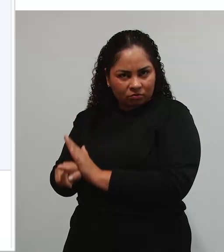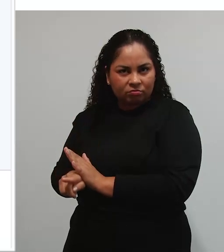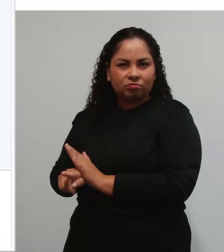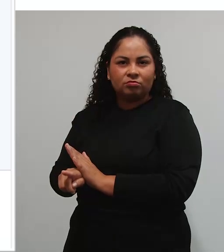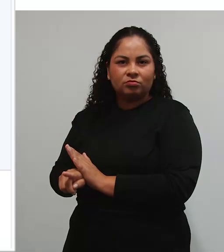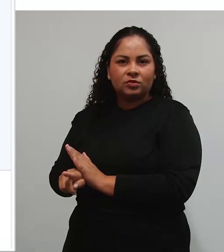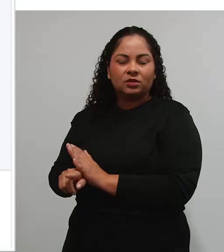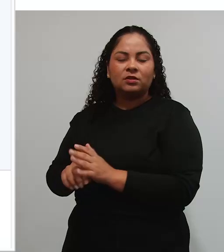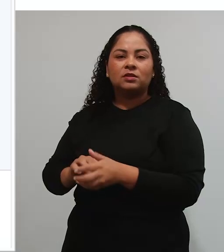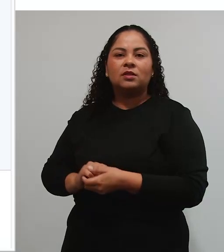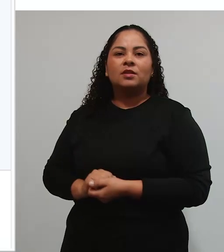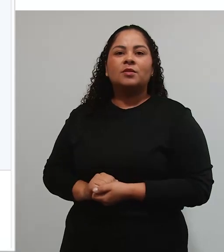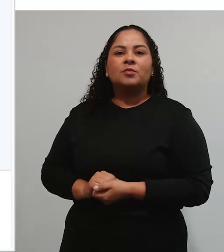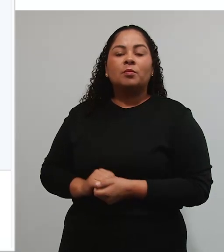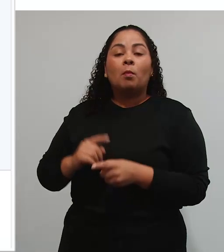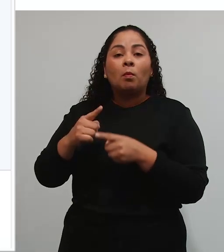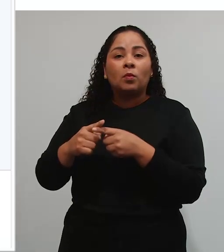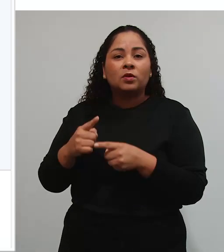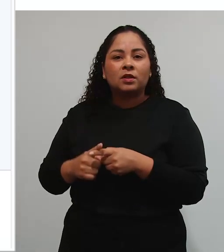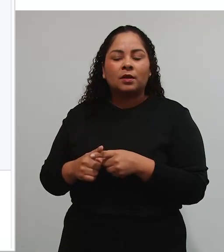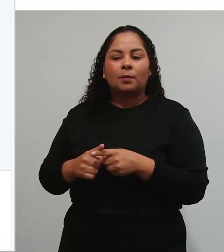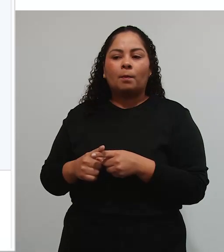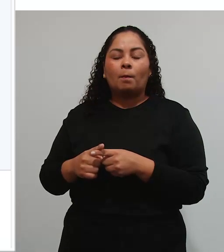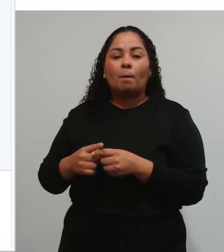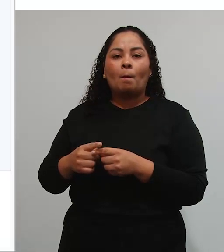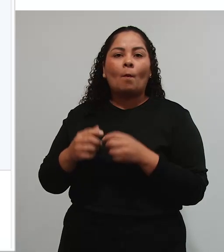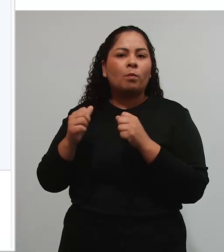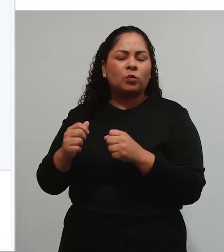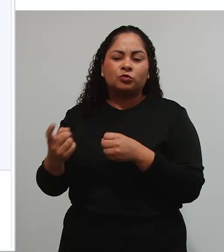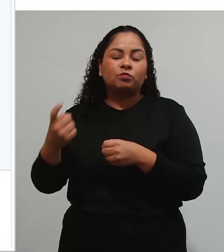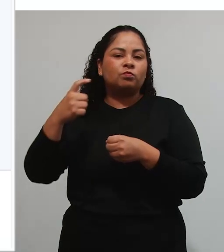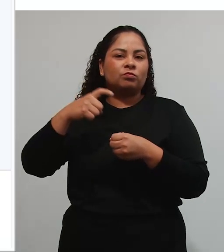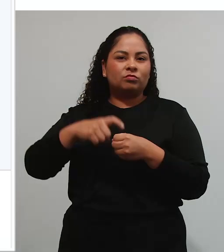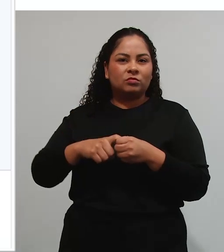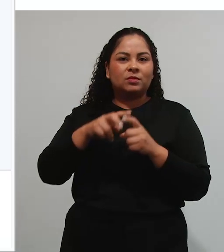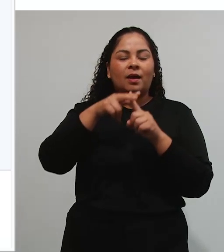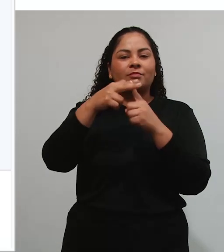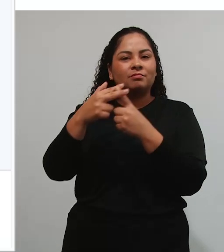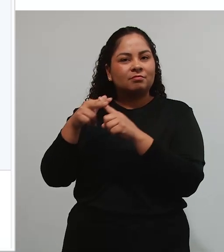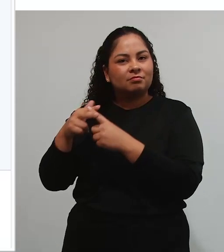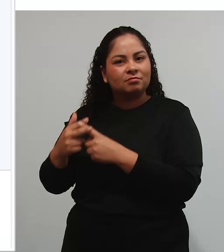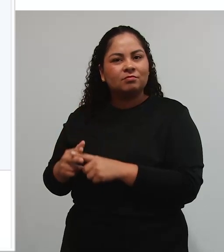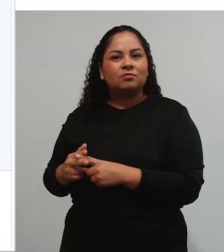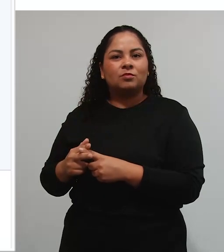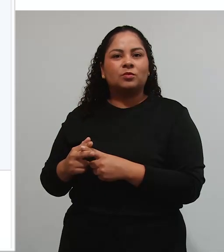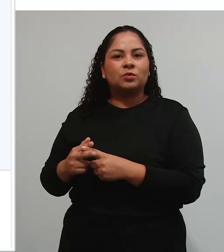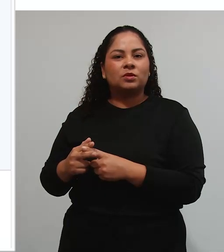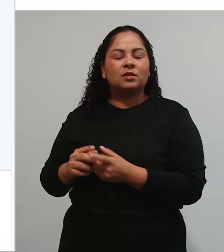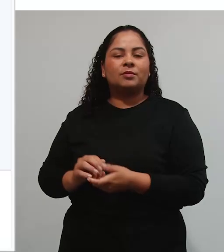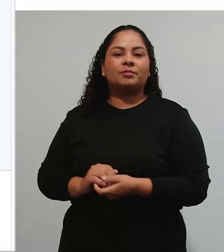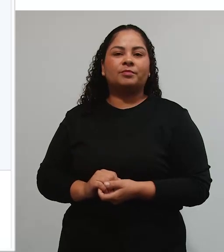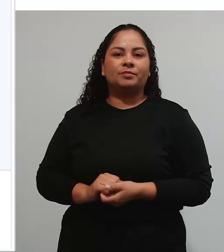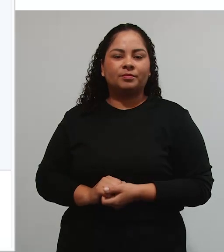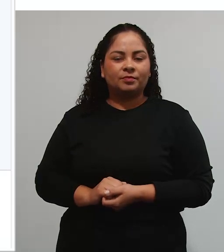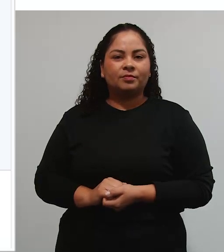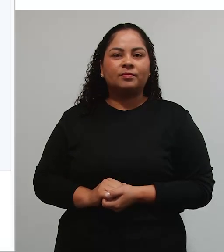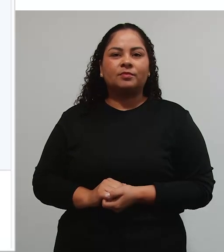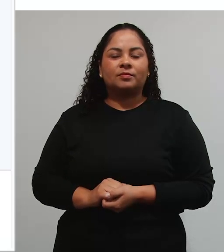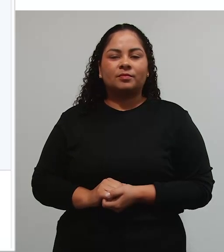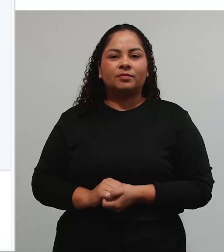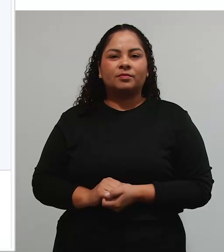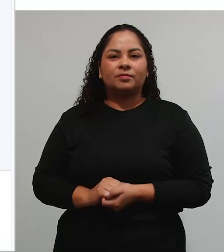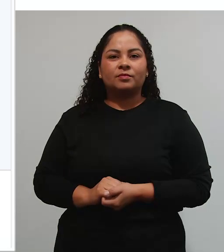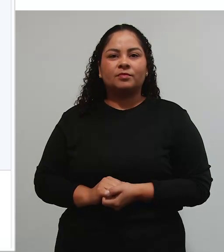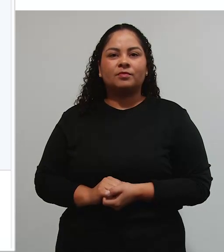participante a reconstruir sua experiência vivida e o significado que dá a essa experiência. E o que nós faremos